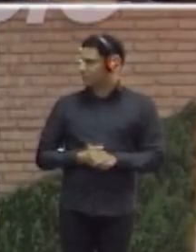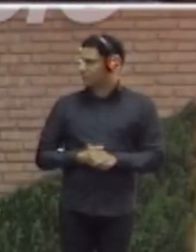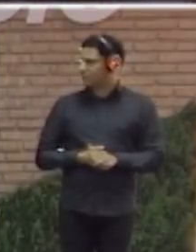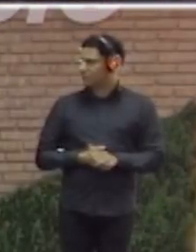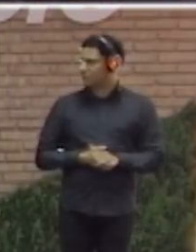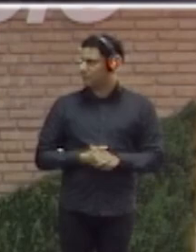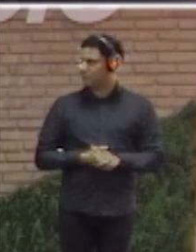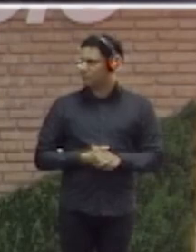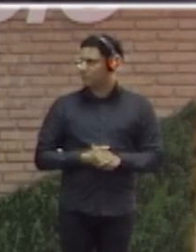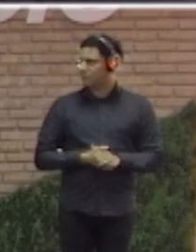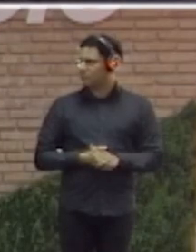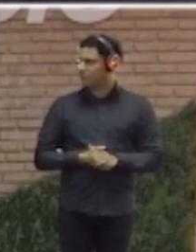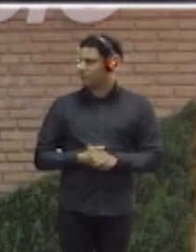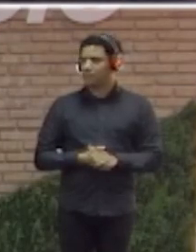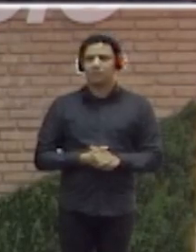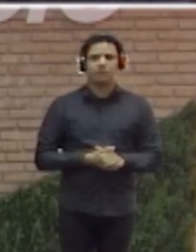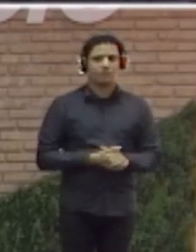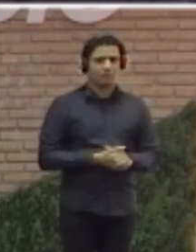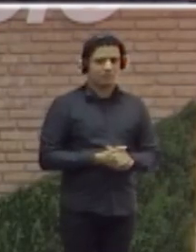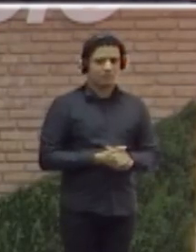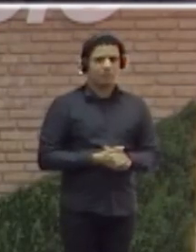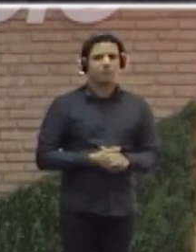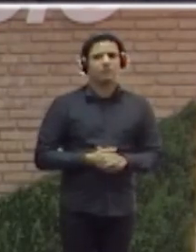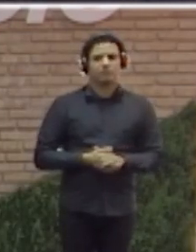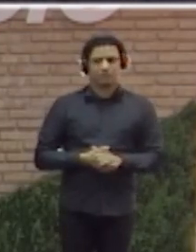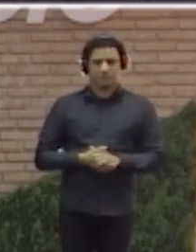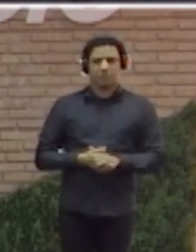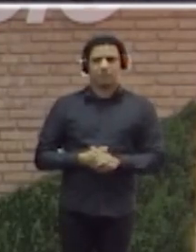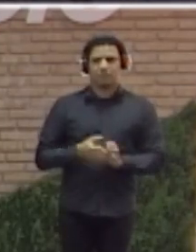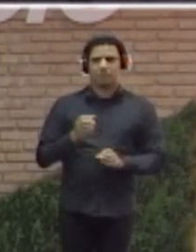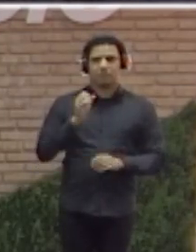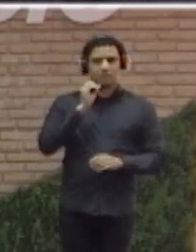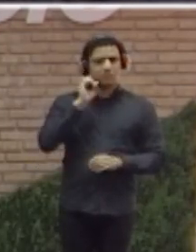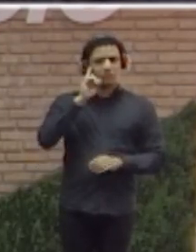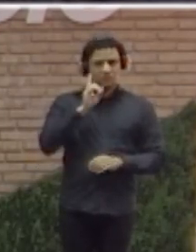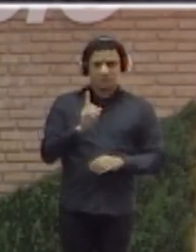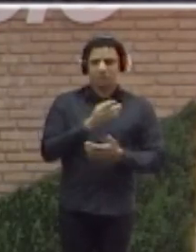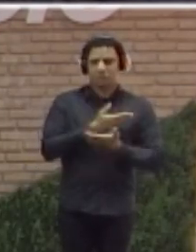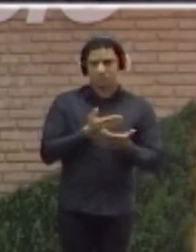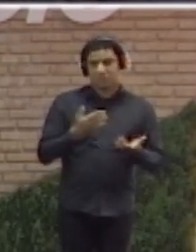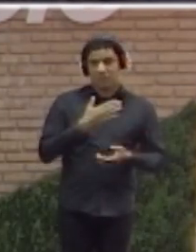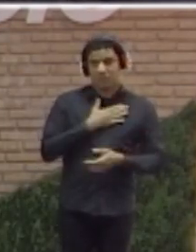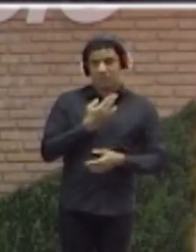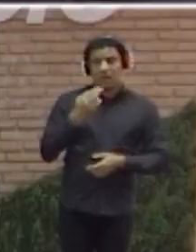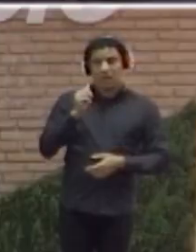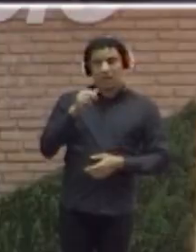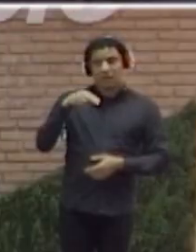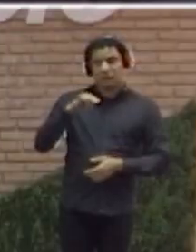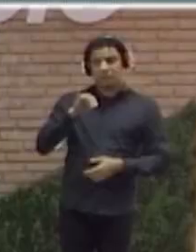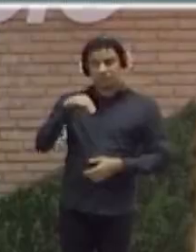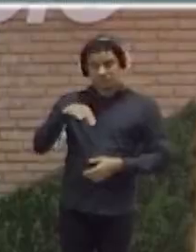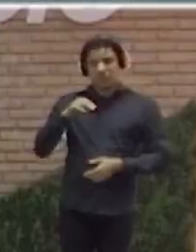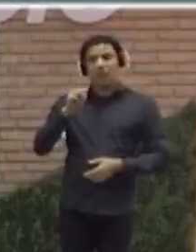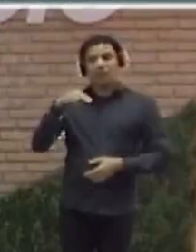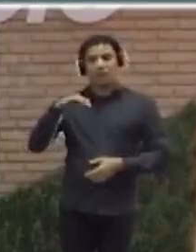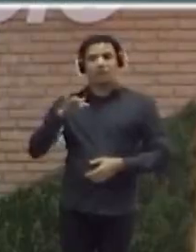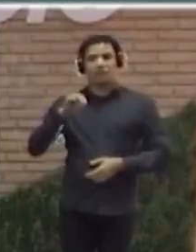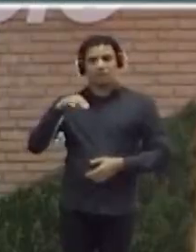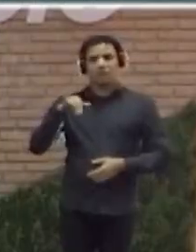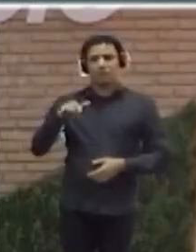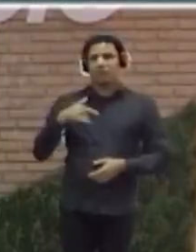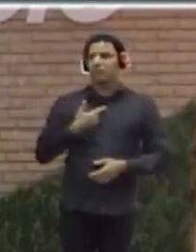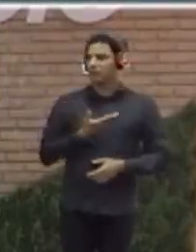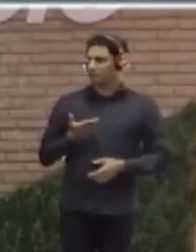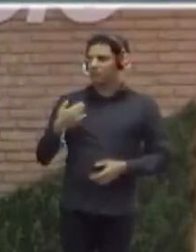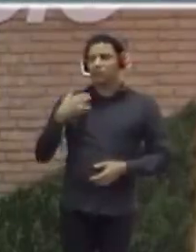Bom dia a todos. My name is Antti and I also have a... Eu sou Antti Aaltonen. Meus lados vão vir aqui.